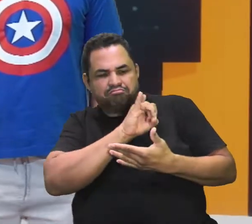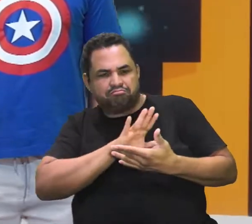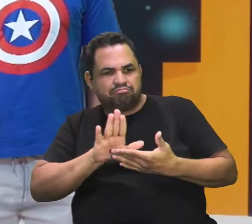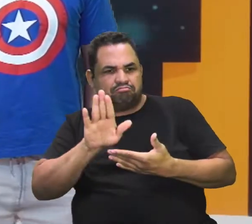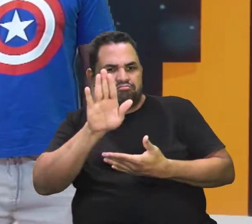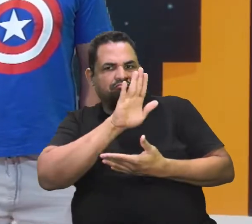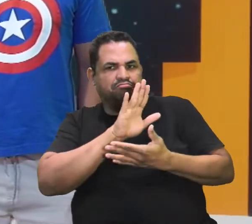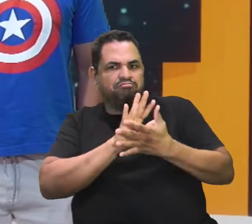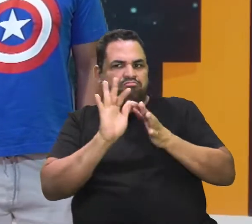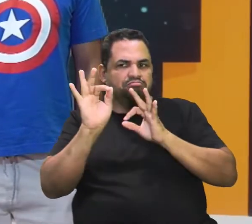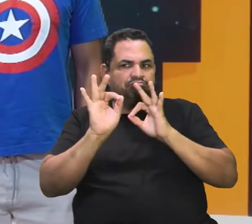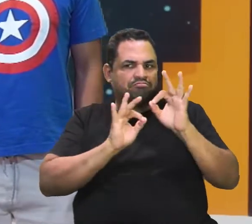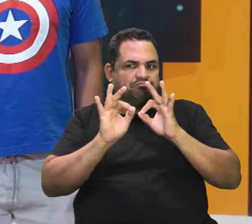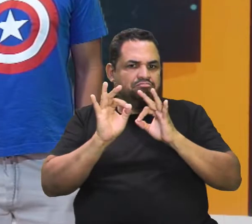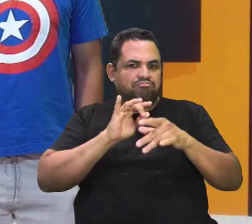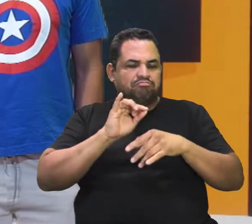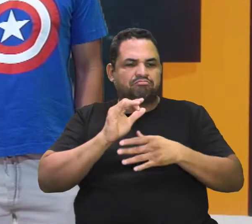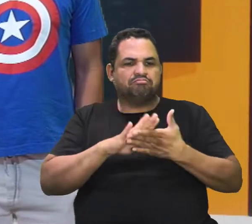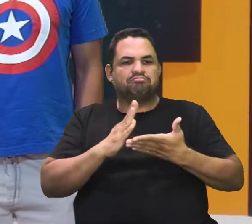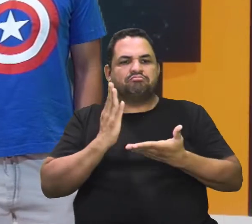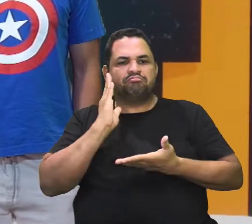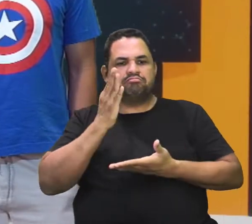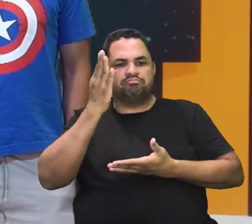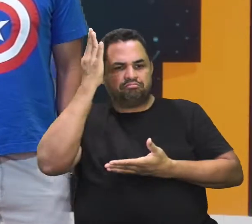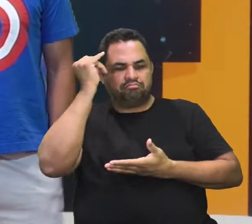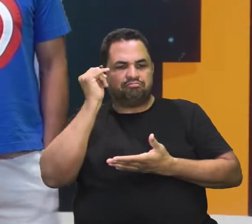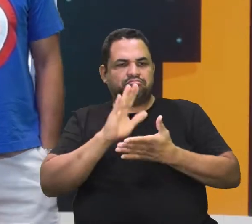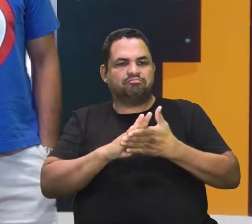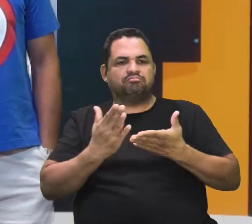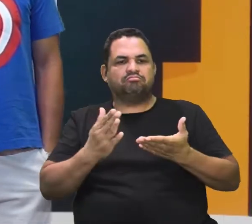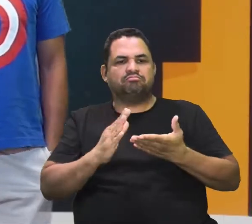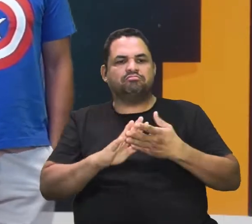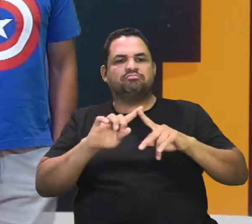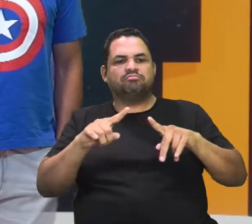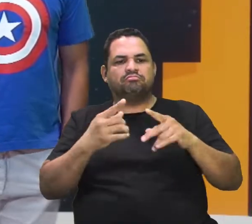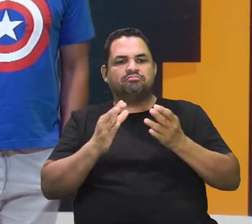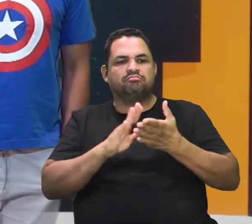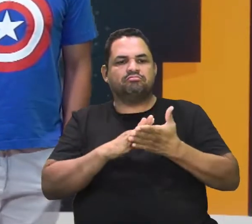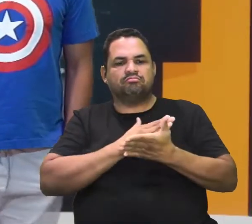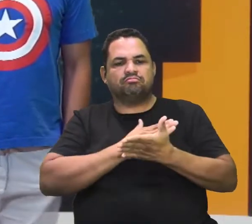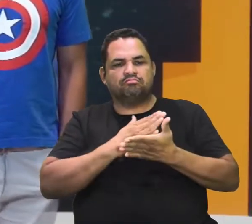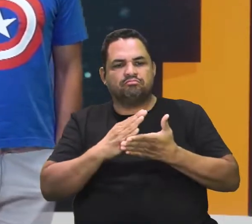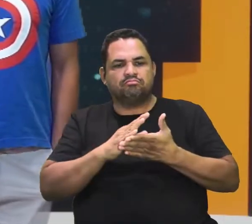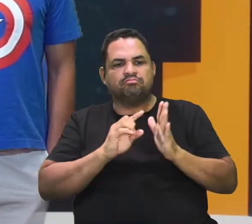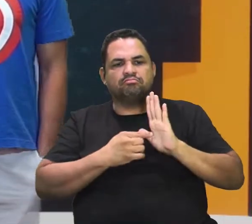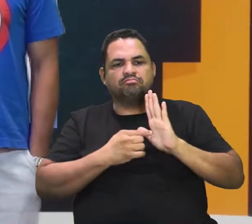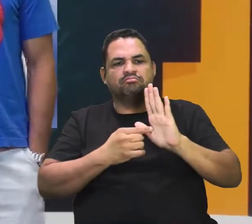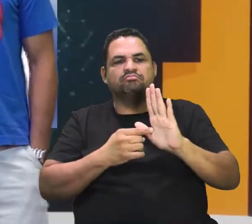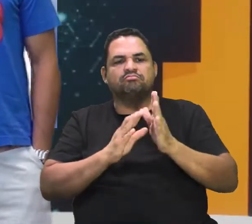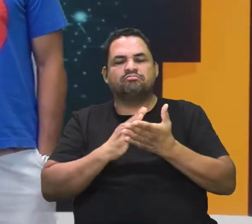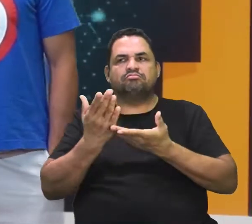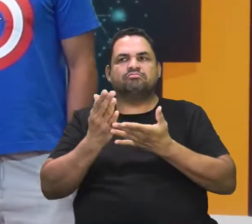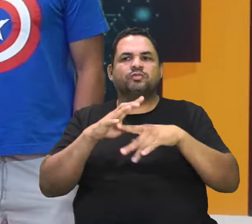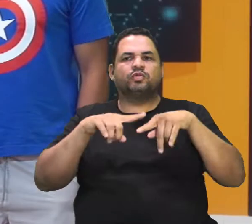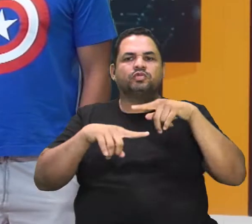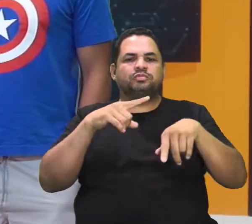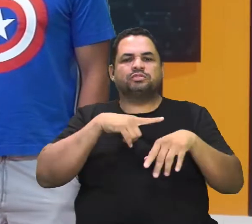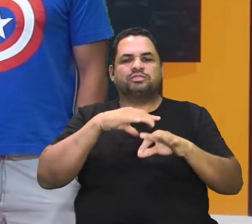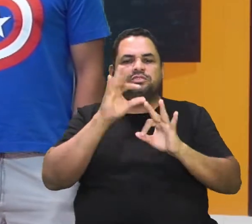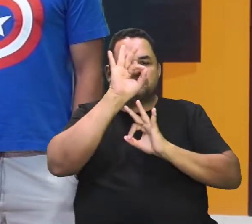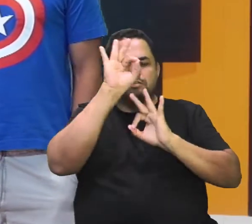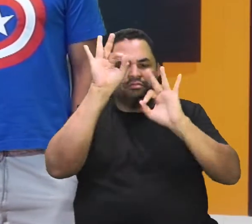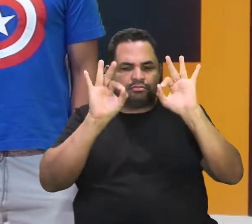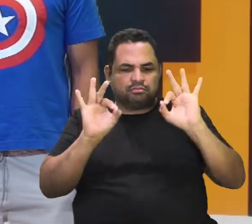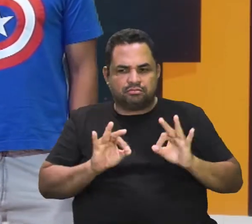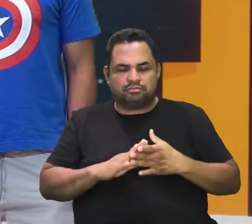formas geométricas, né? Então, é claro que a galera já sabe o que é elipse, mas a gente vai começar mostrando alguns objetos que têm esse formato. É